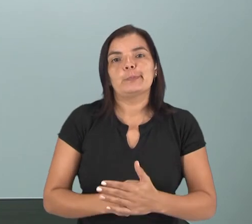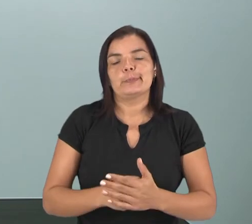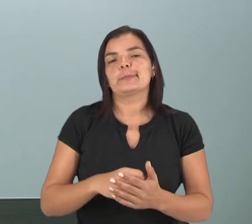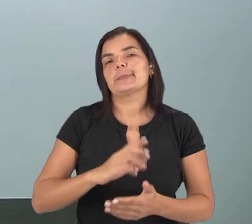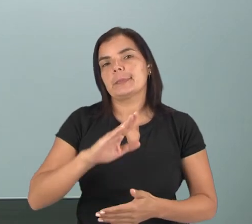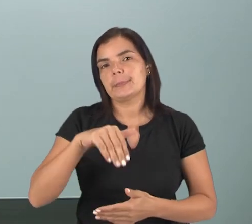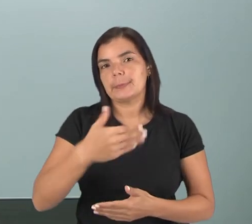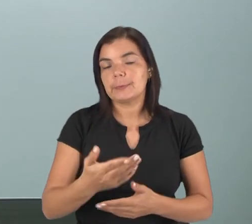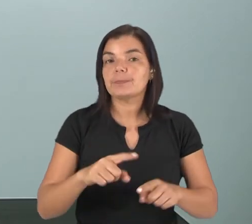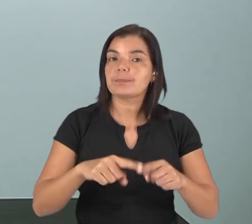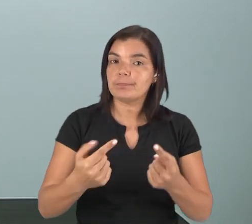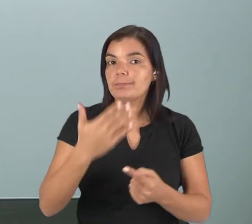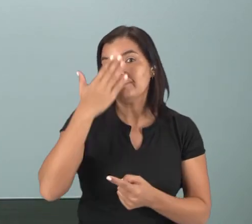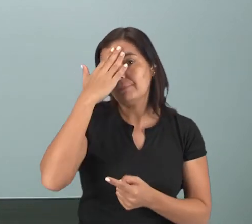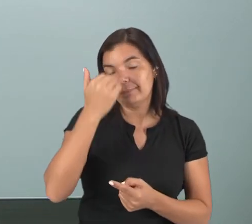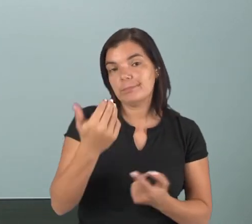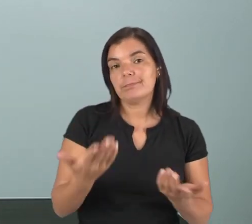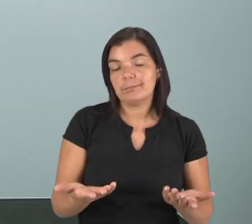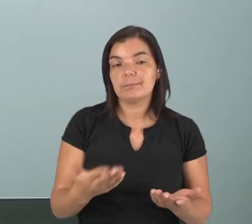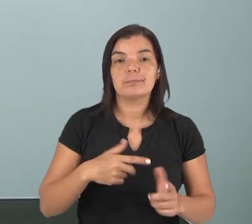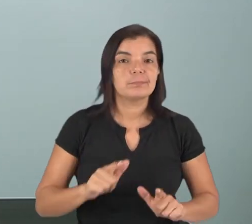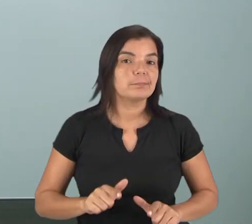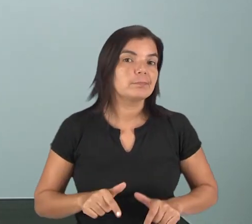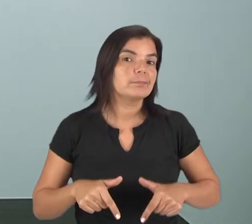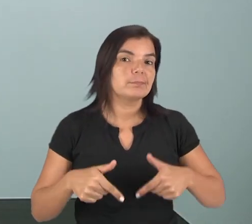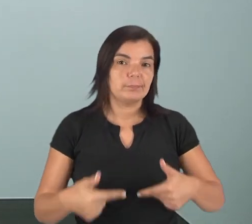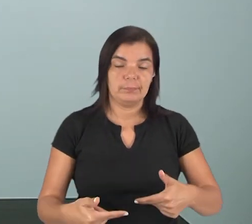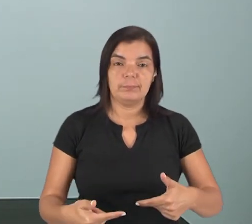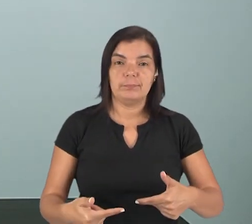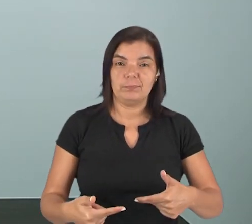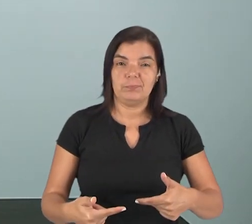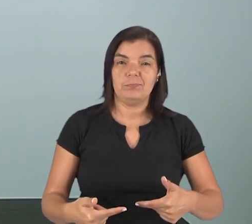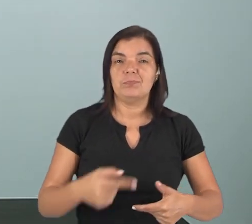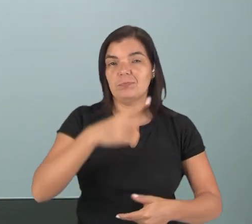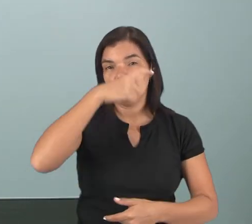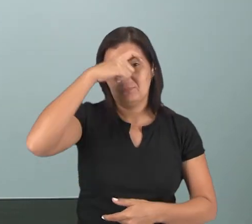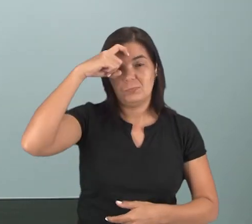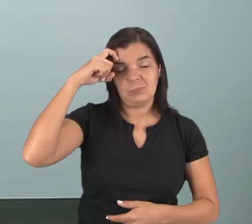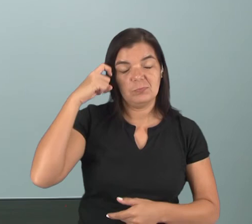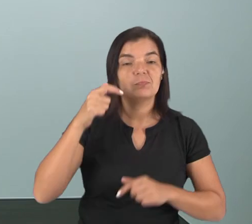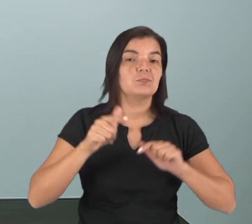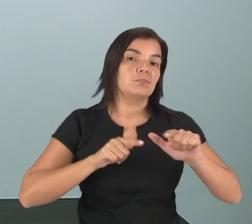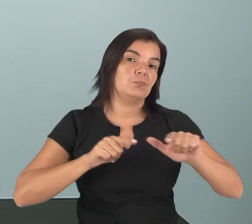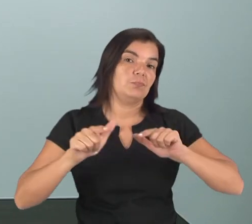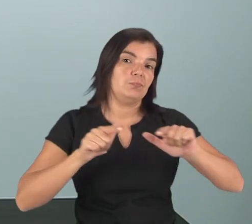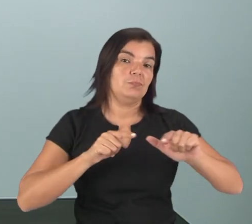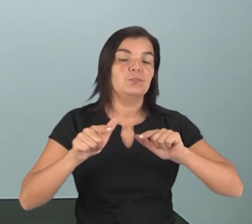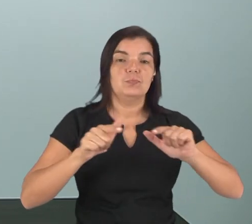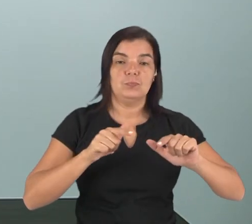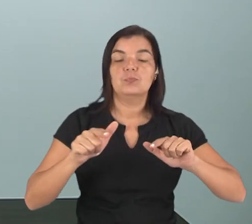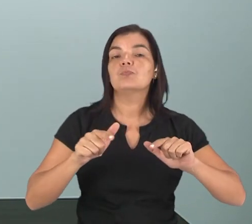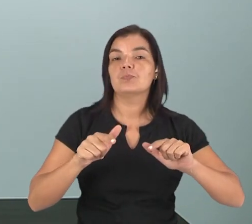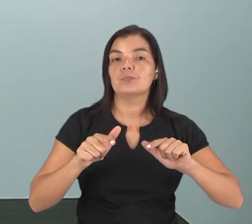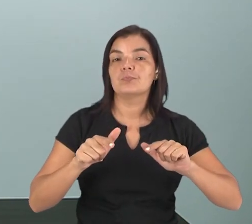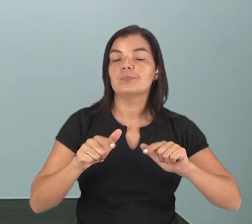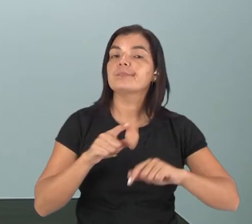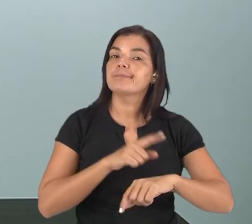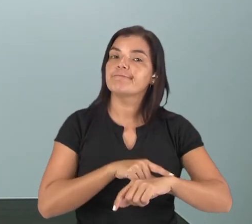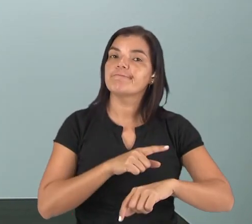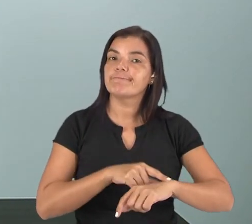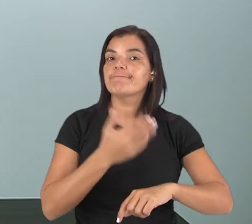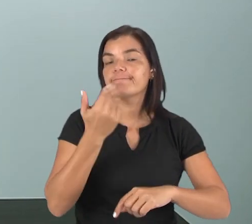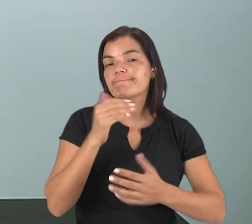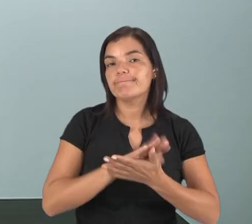tempo. Já que eles sabiam que dali eles iam enfrentar duras jornadas de trabalho ou muitos tempos sem